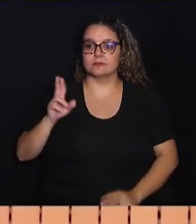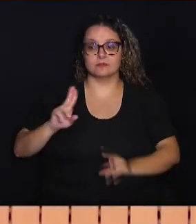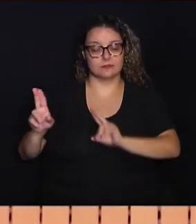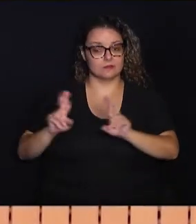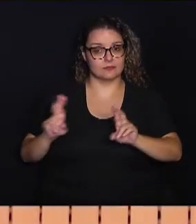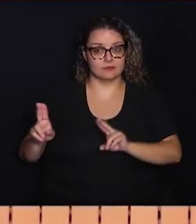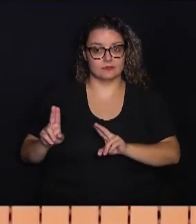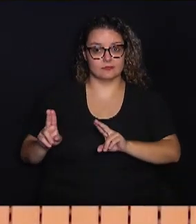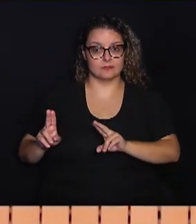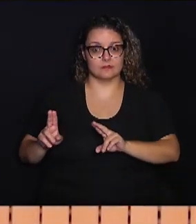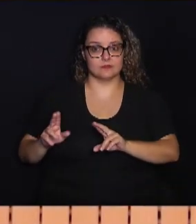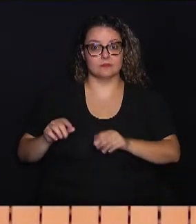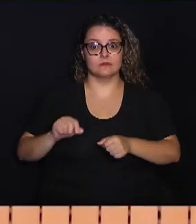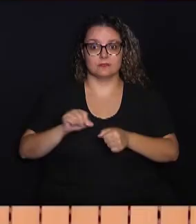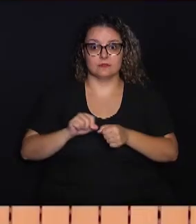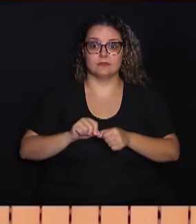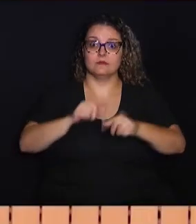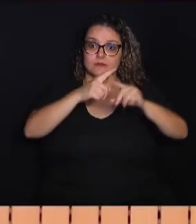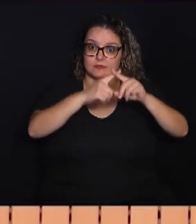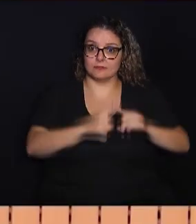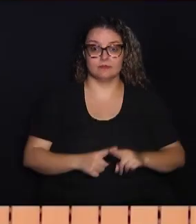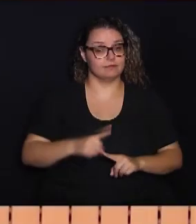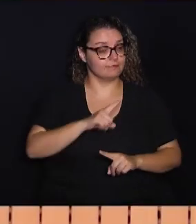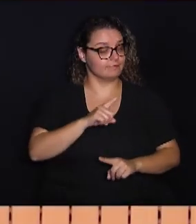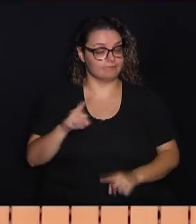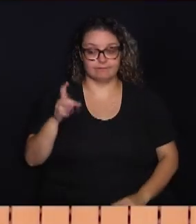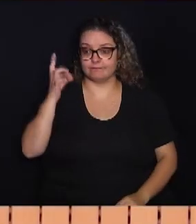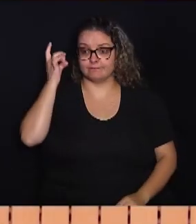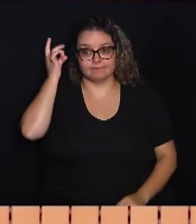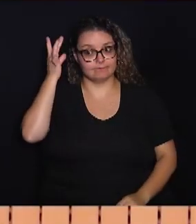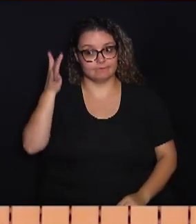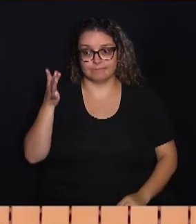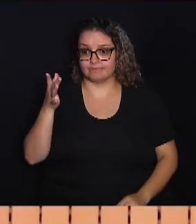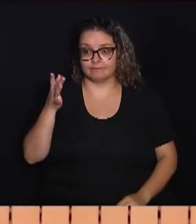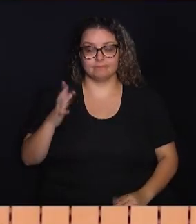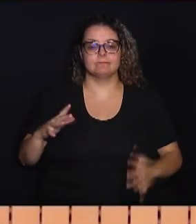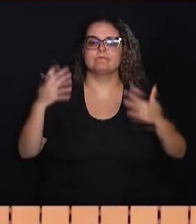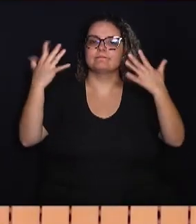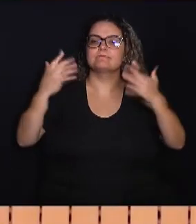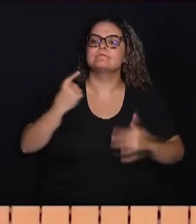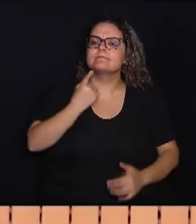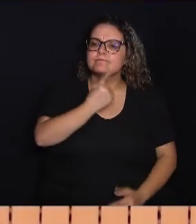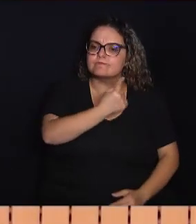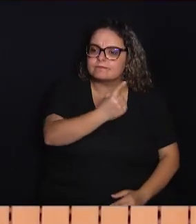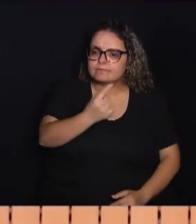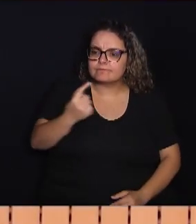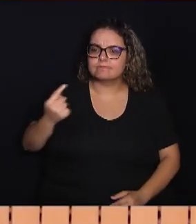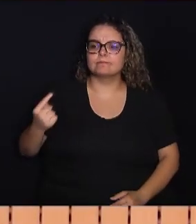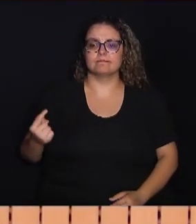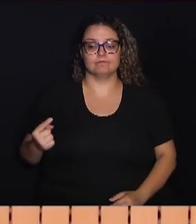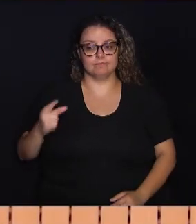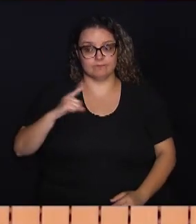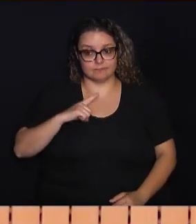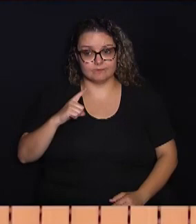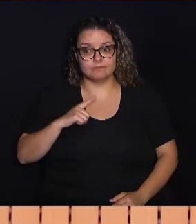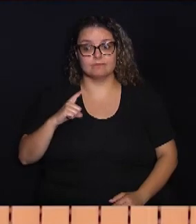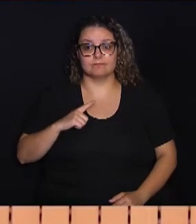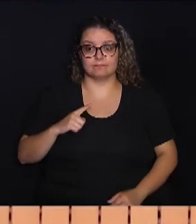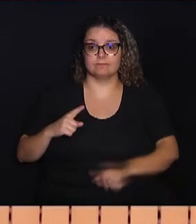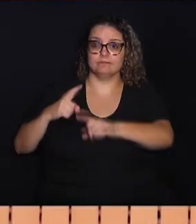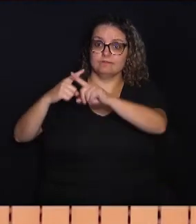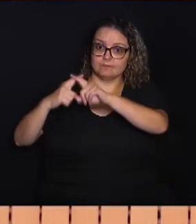nomes para fazer essa disputa que não é fácil parabenizar cada um deles que tiveram ali naquela